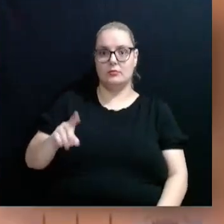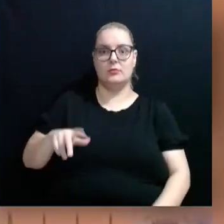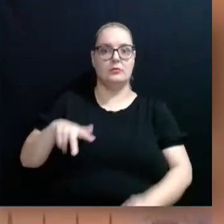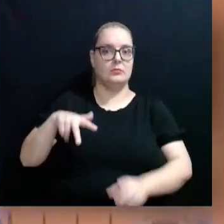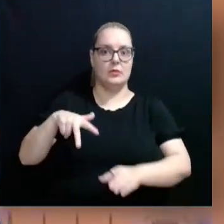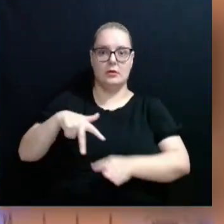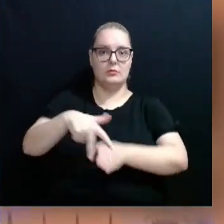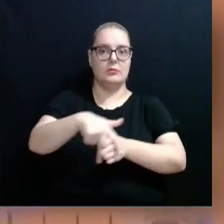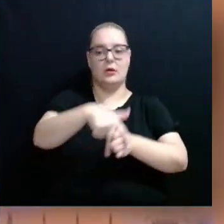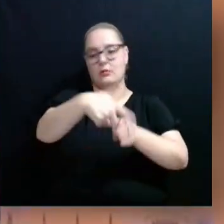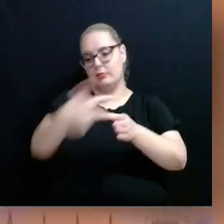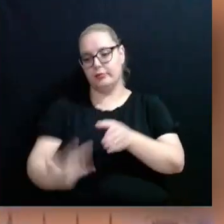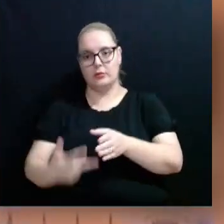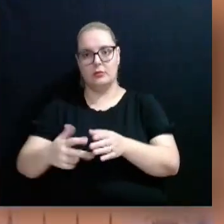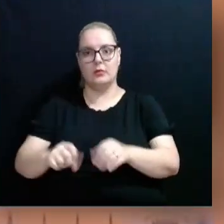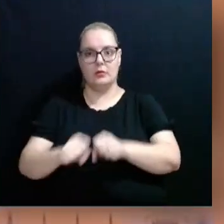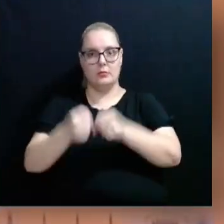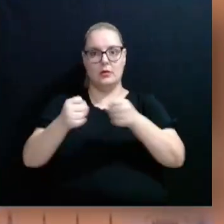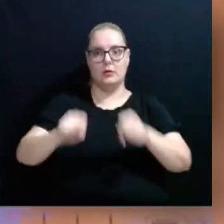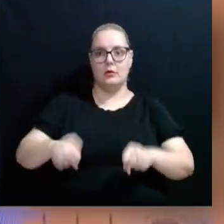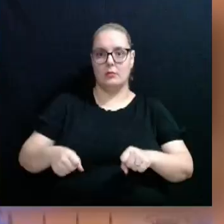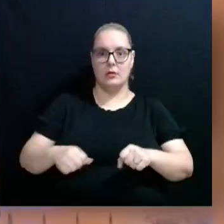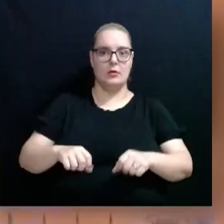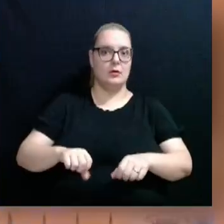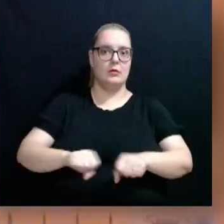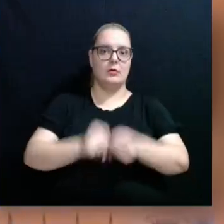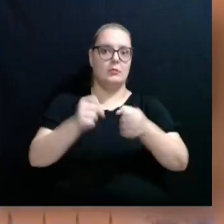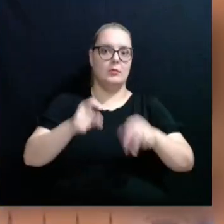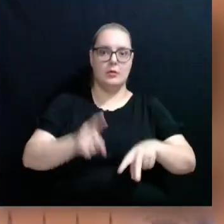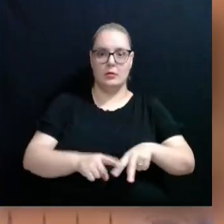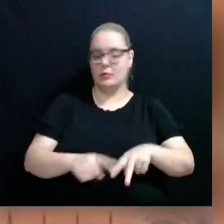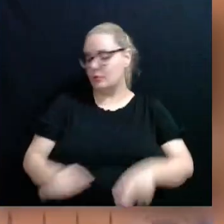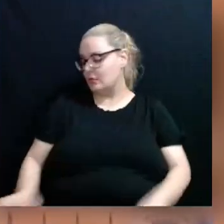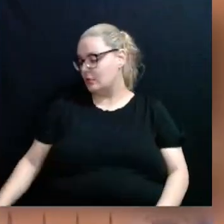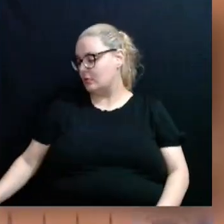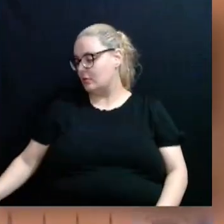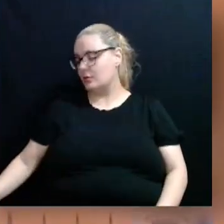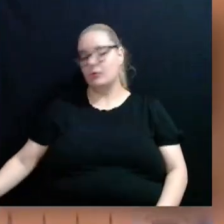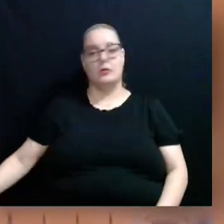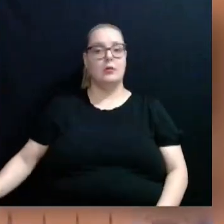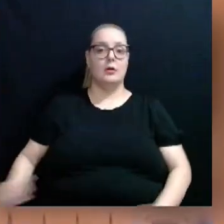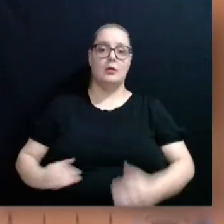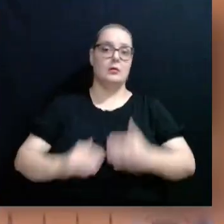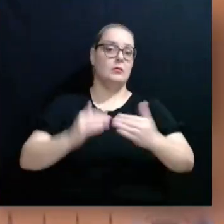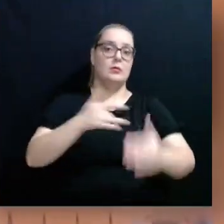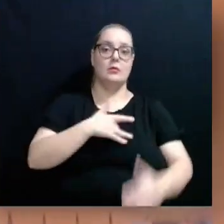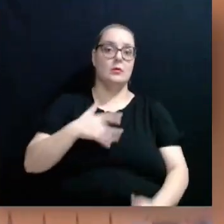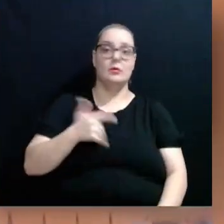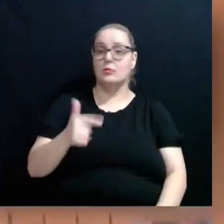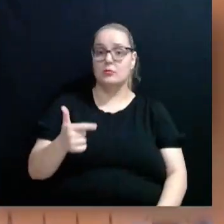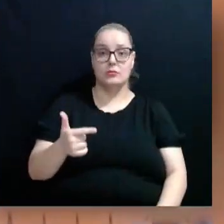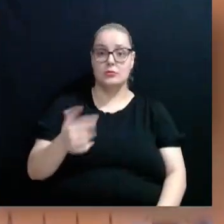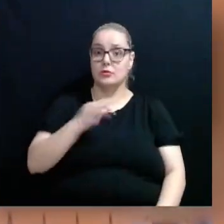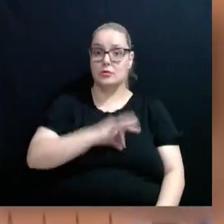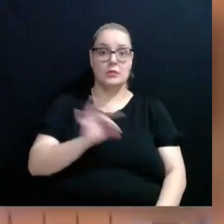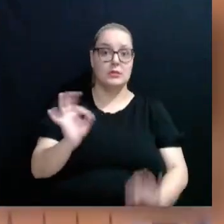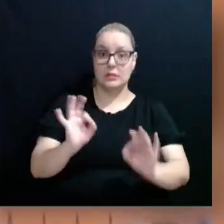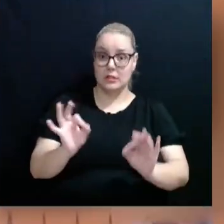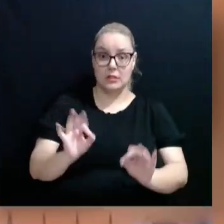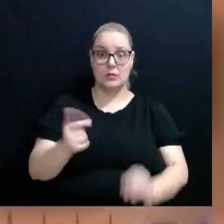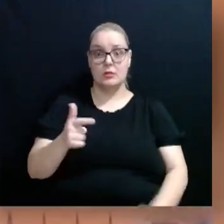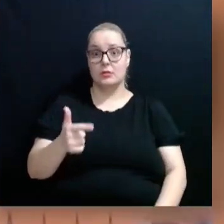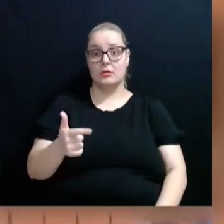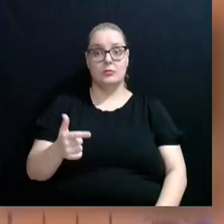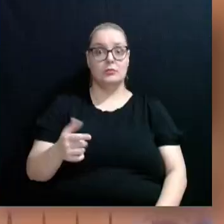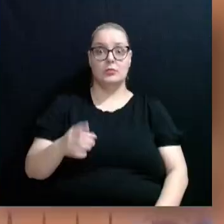moto, quebrou a perna, ficou preso em casa enquanto se recuperava e não tinha fonte nenhuma de subsistência, porque não tinha direito previdenciário,